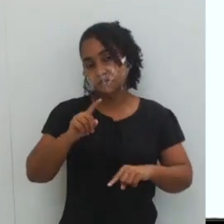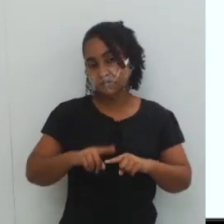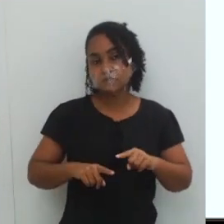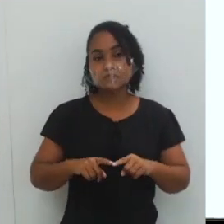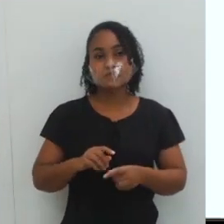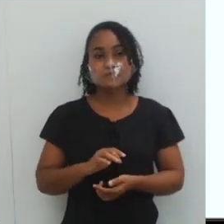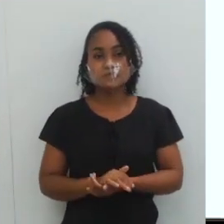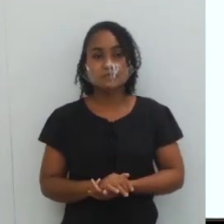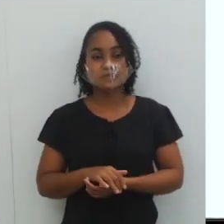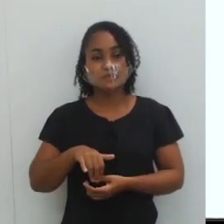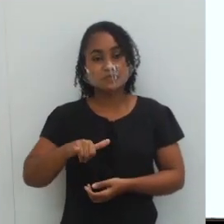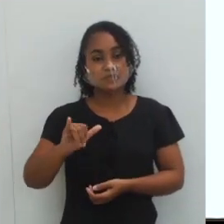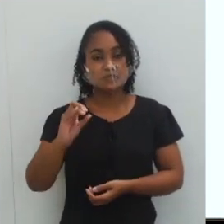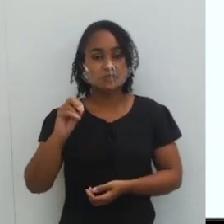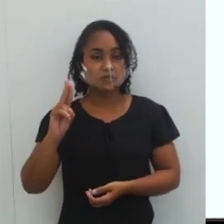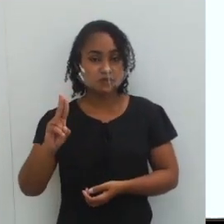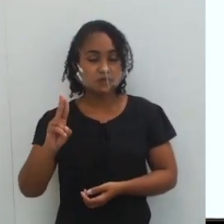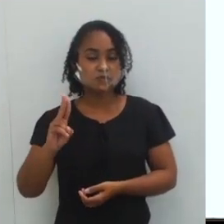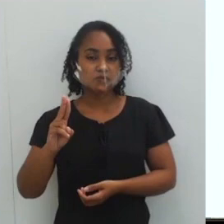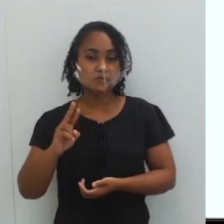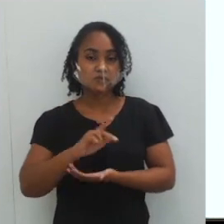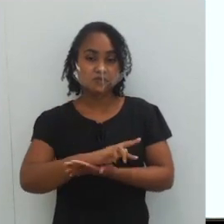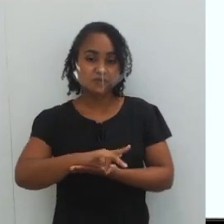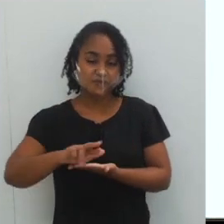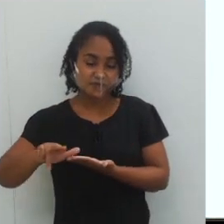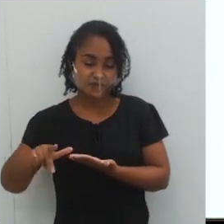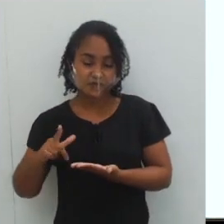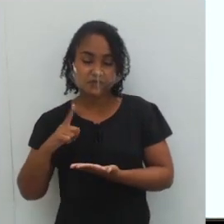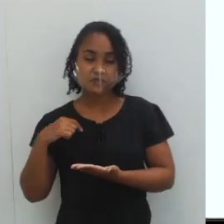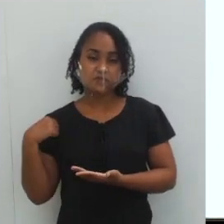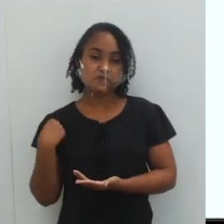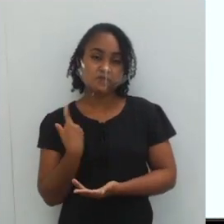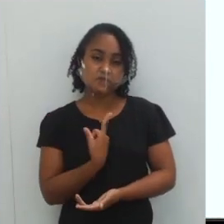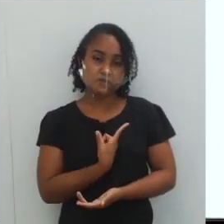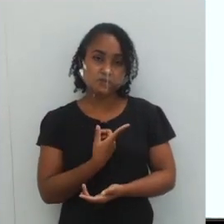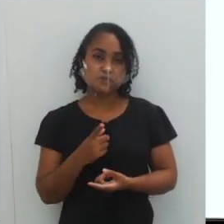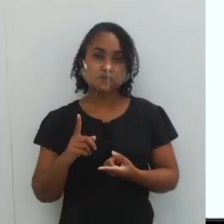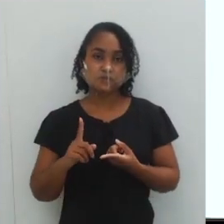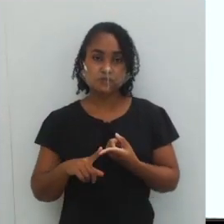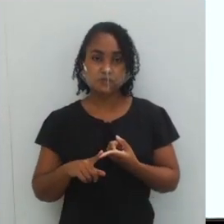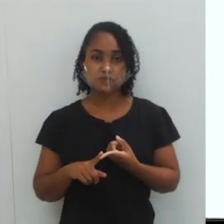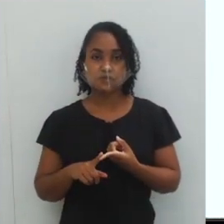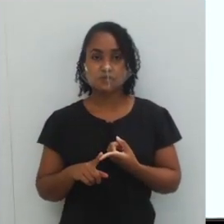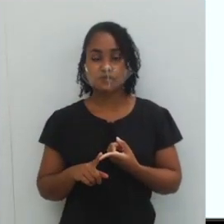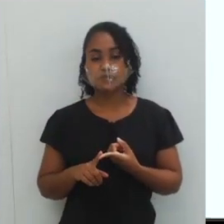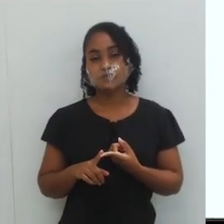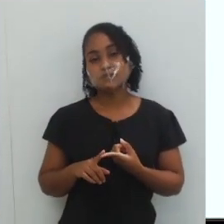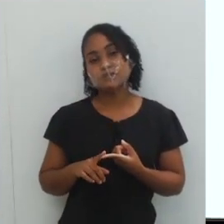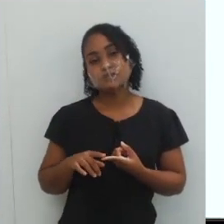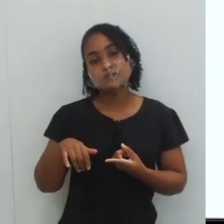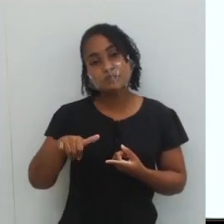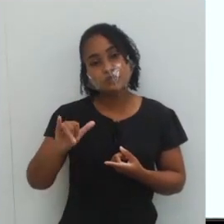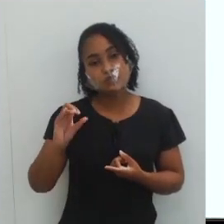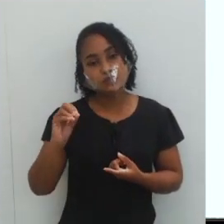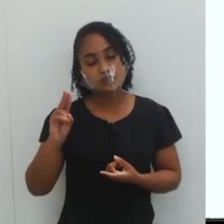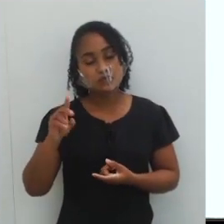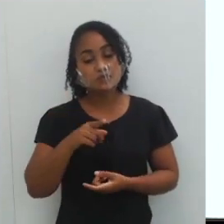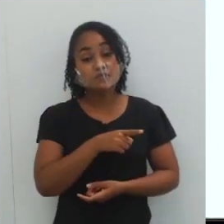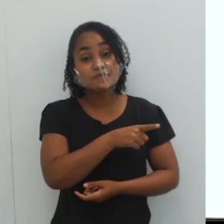objetos. You, plural. We, nós, no plural.